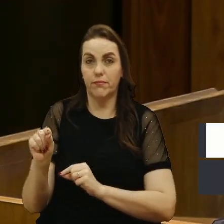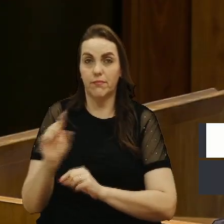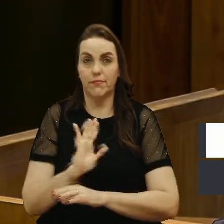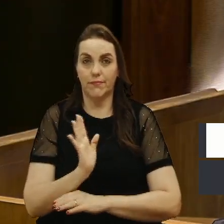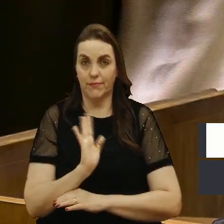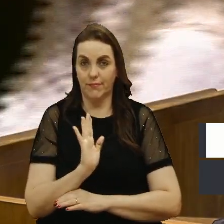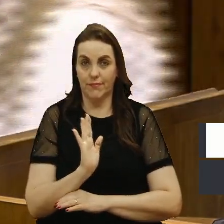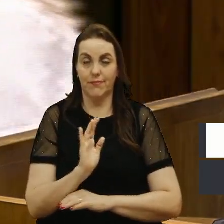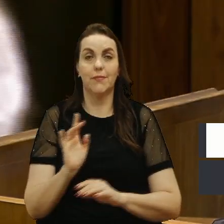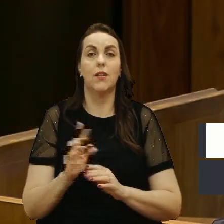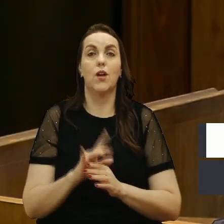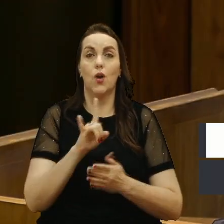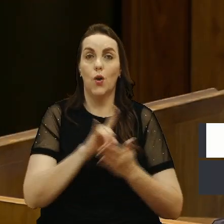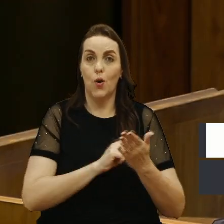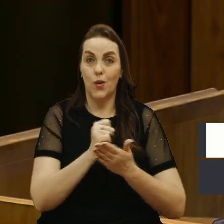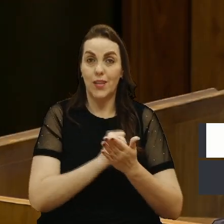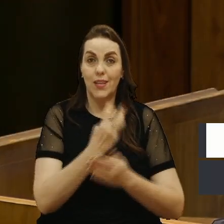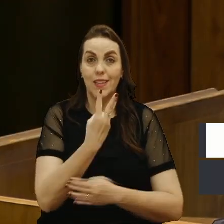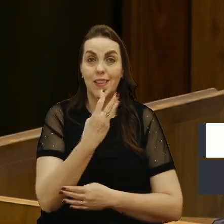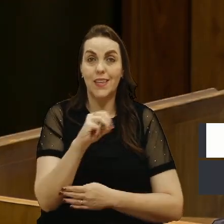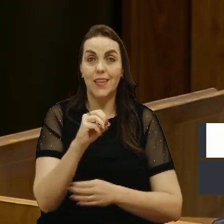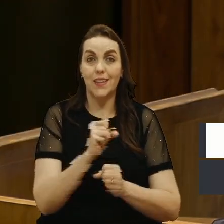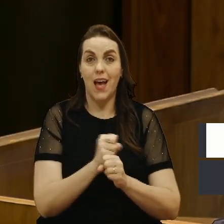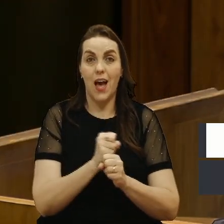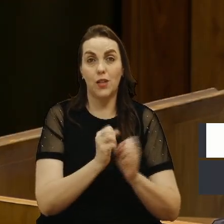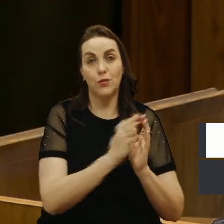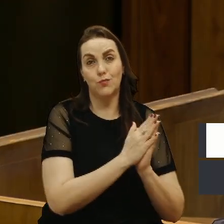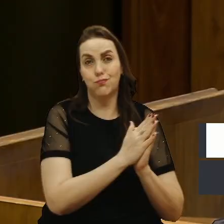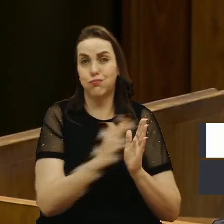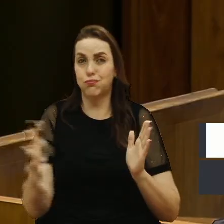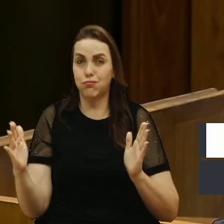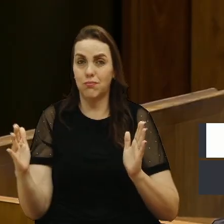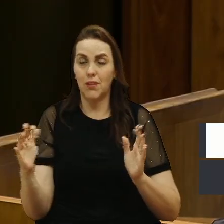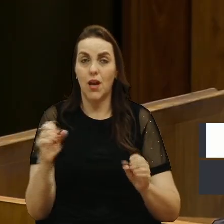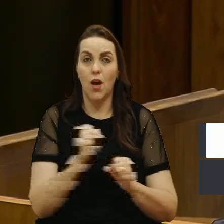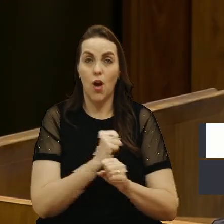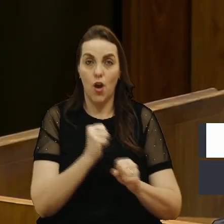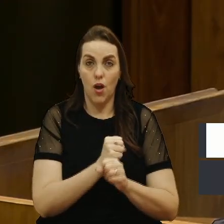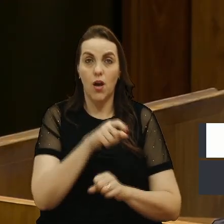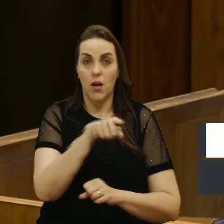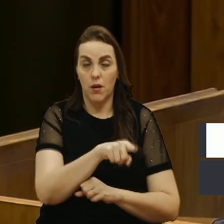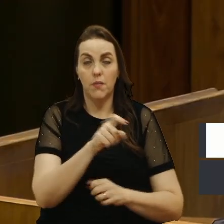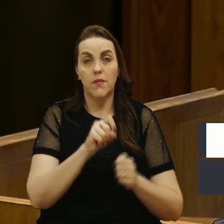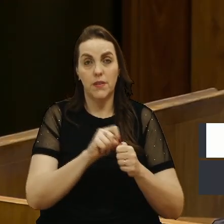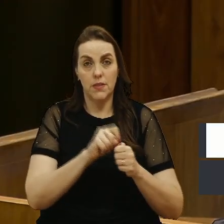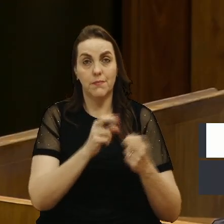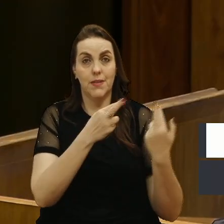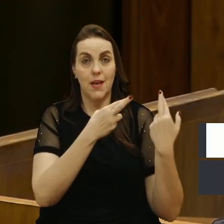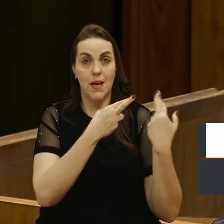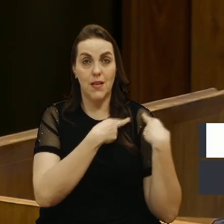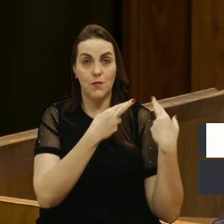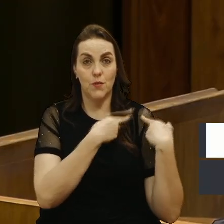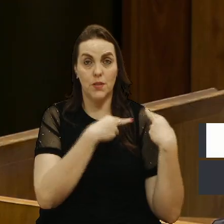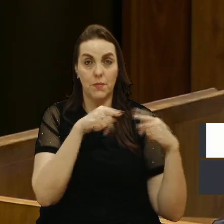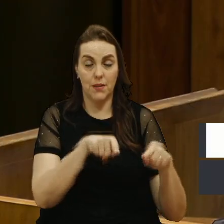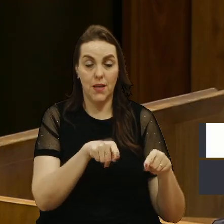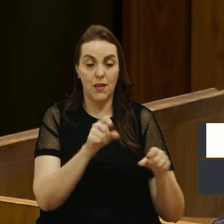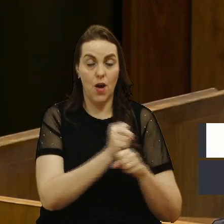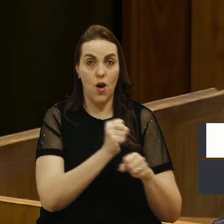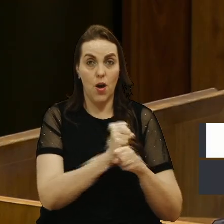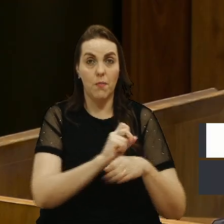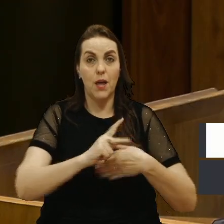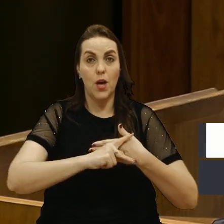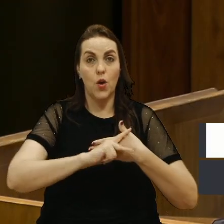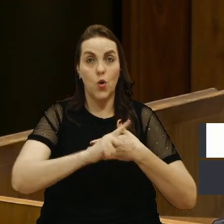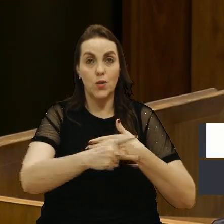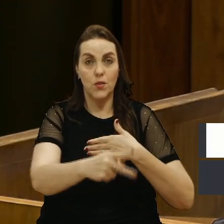nosso contrato de concessão é de 30 anos. Então, as obras que nós fazemos, a gente tem a responsabilidade sobre a obra e depois as consequências dessa